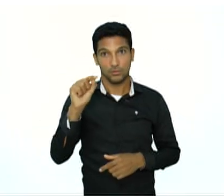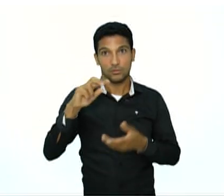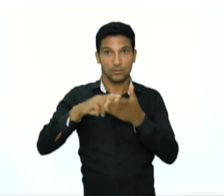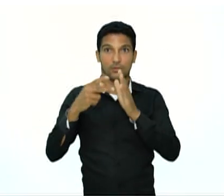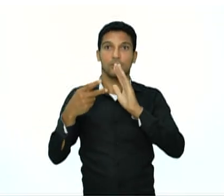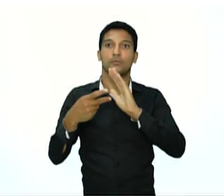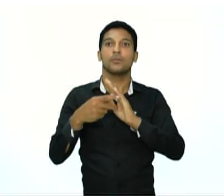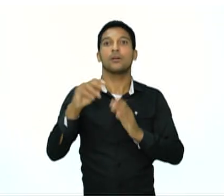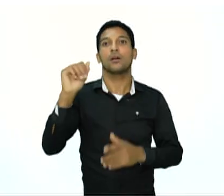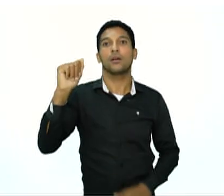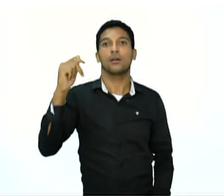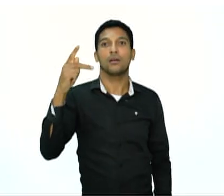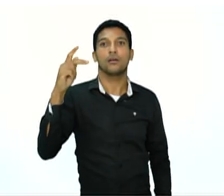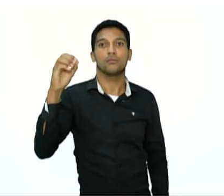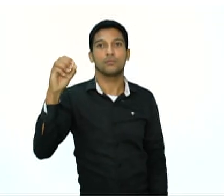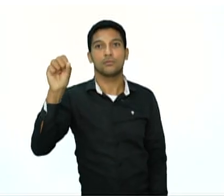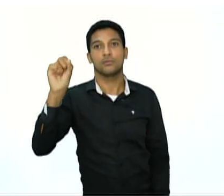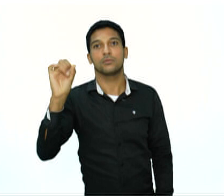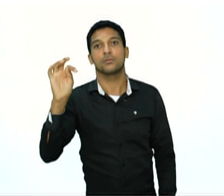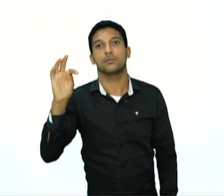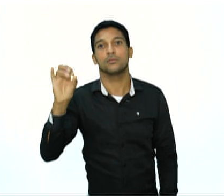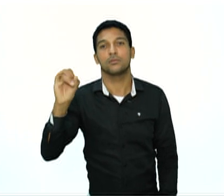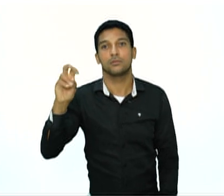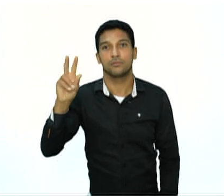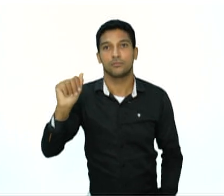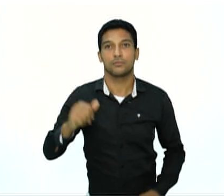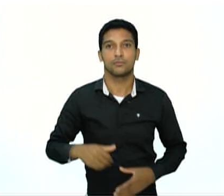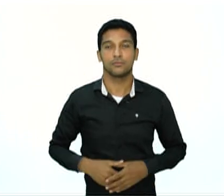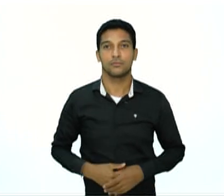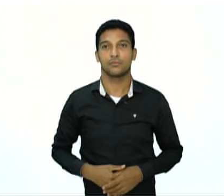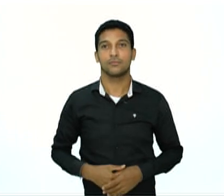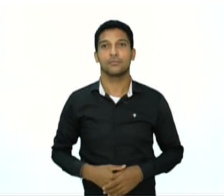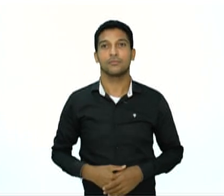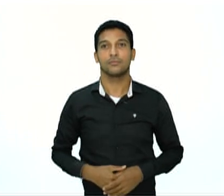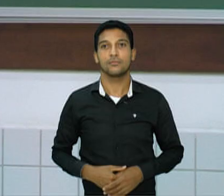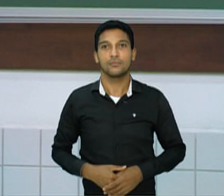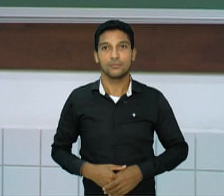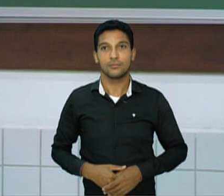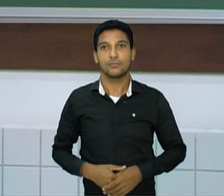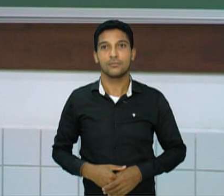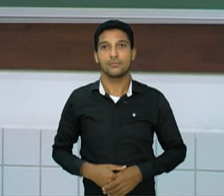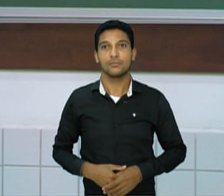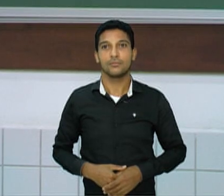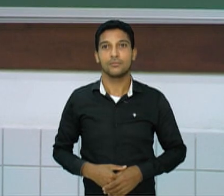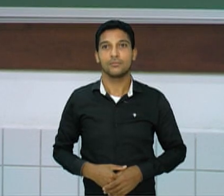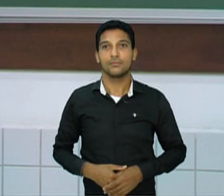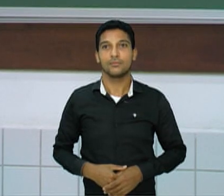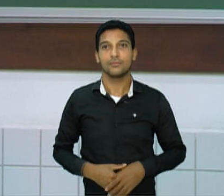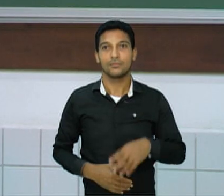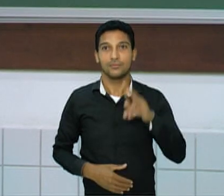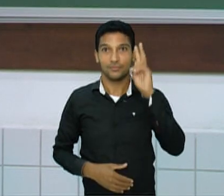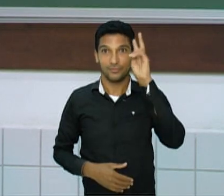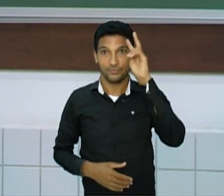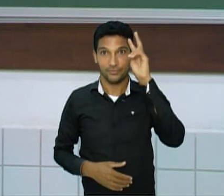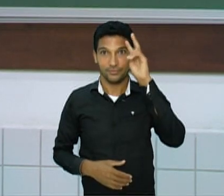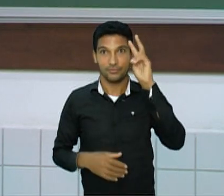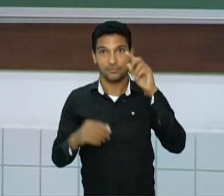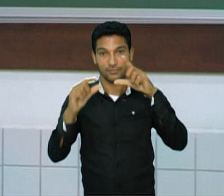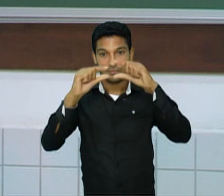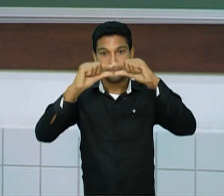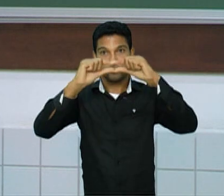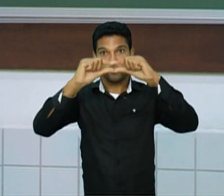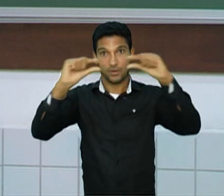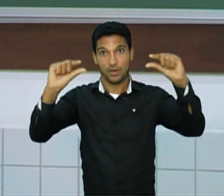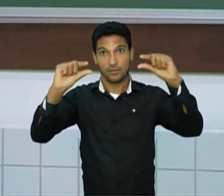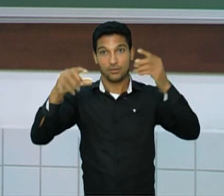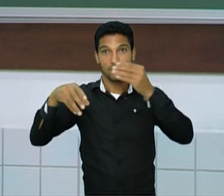orações subordinadas substantivas e analisamos as funções dessas orações. Então, lembrando, a oração subordinada substantiva é aquela que